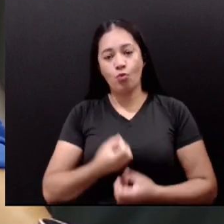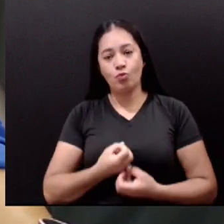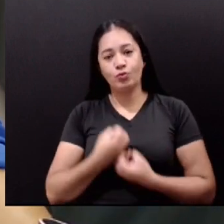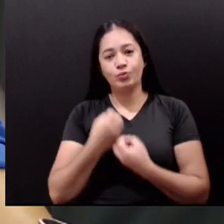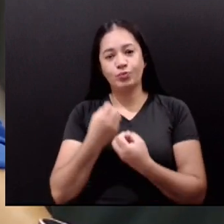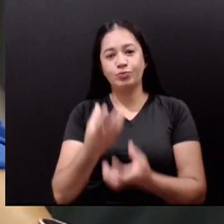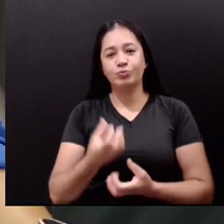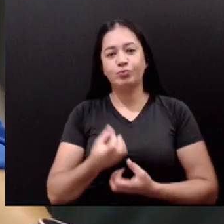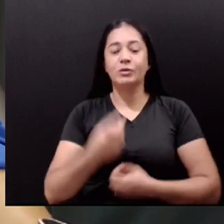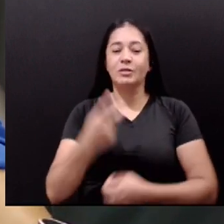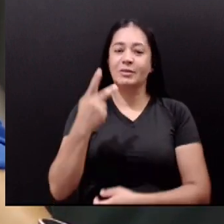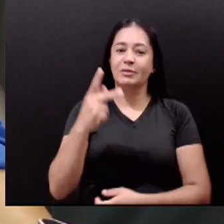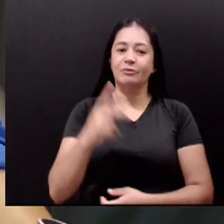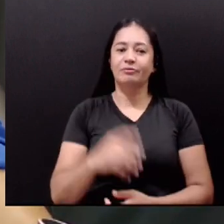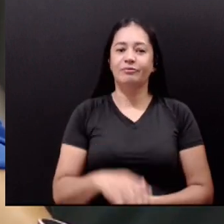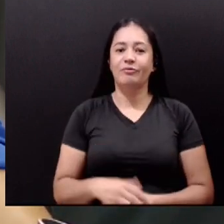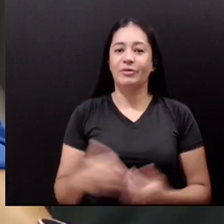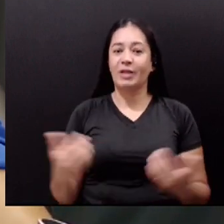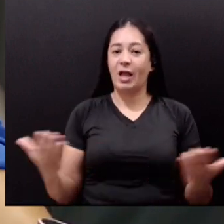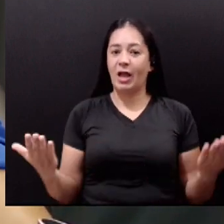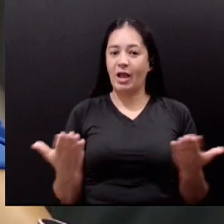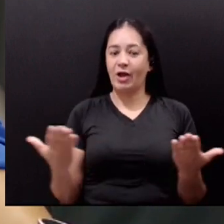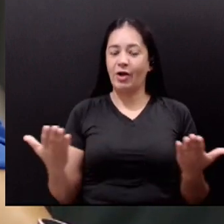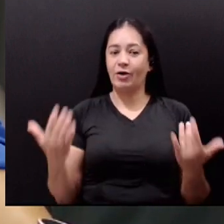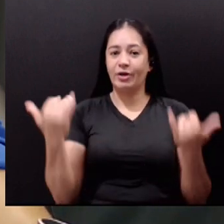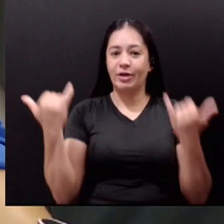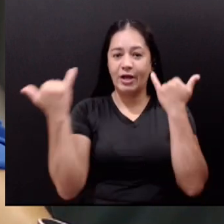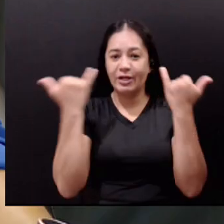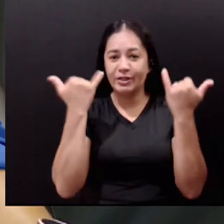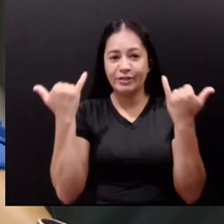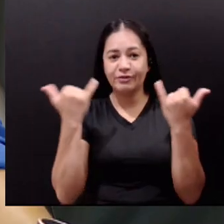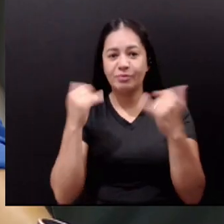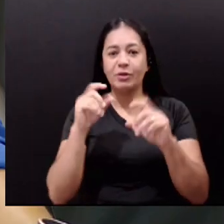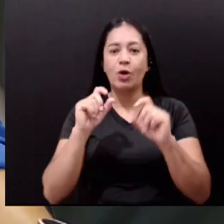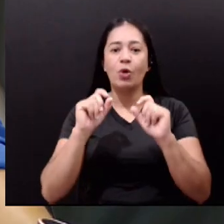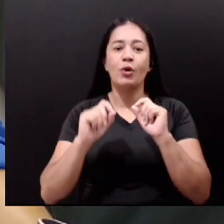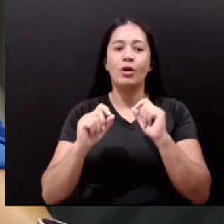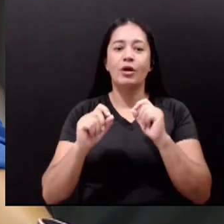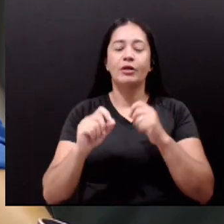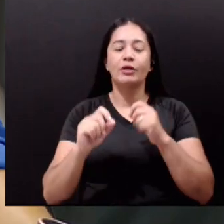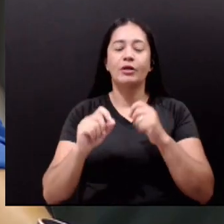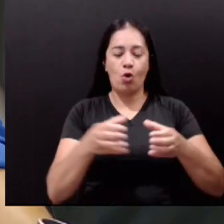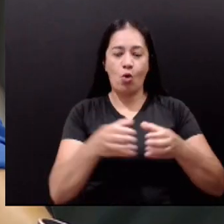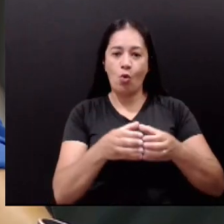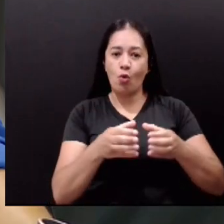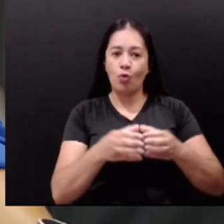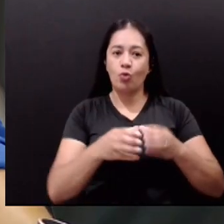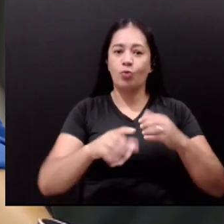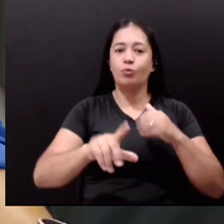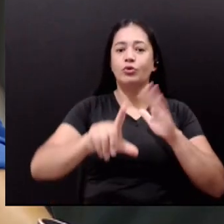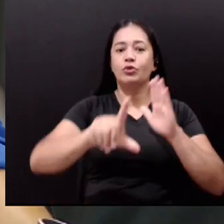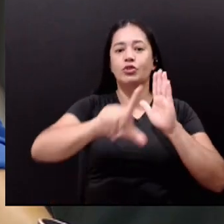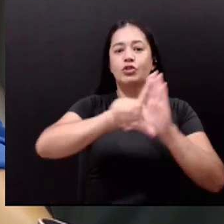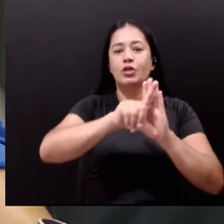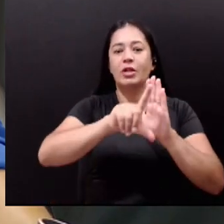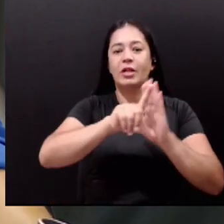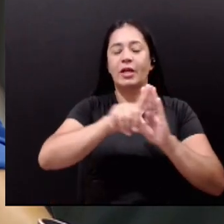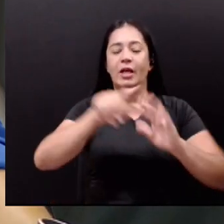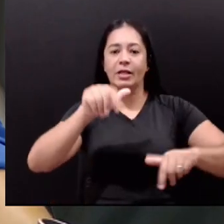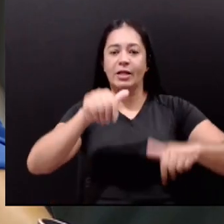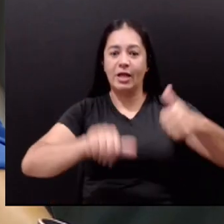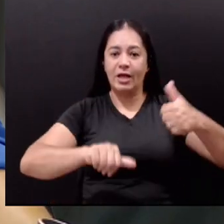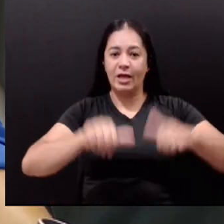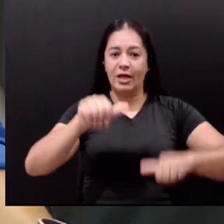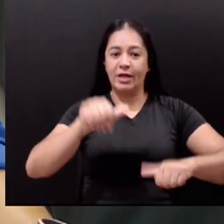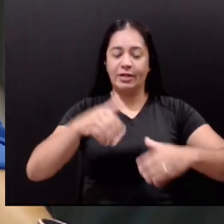eu atualizo as notícias falando que a Comissão de Legalidade vai analisar e votar parecer sobre o